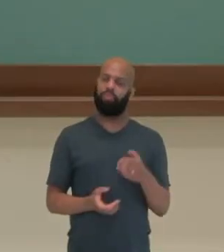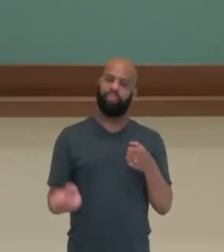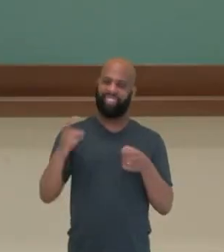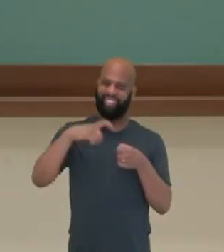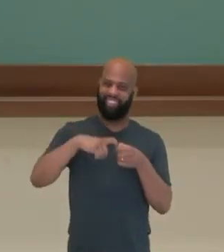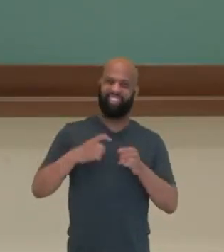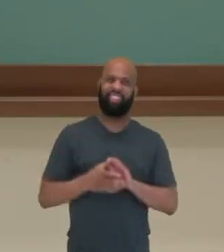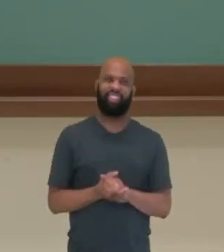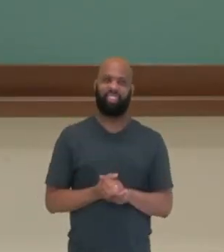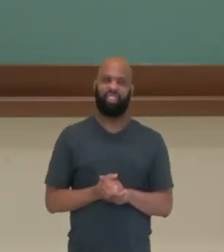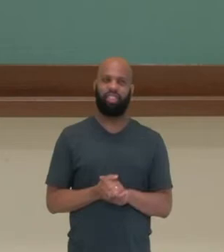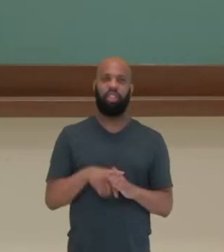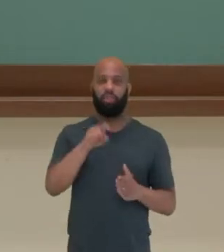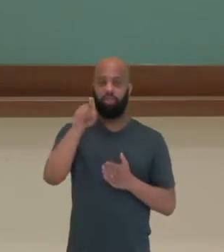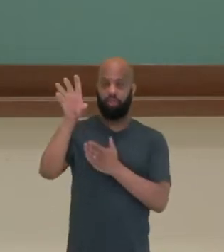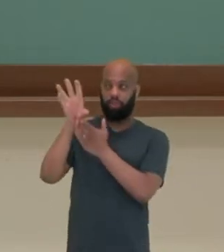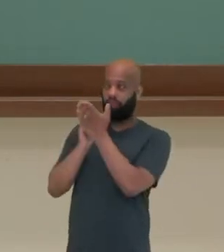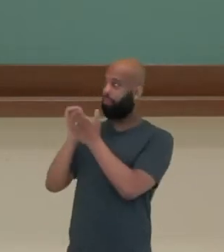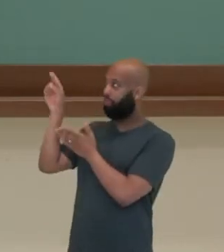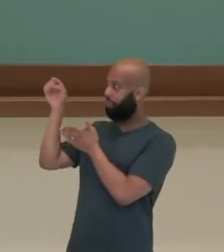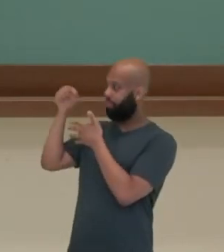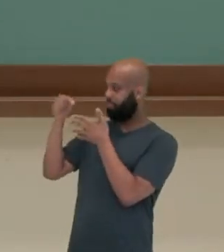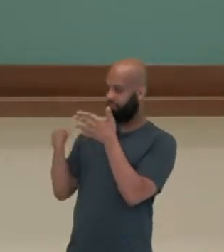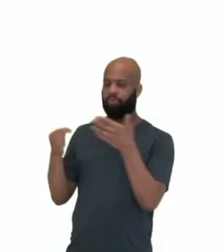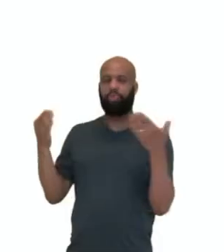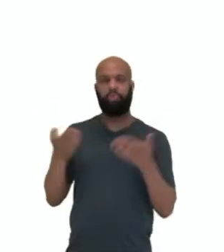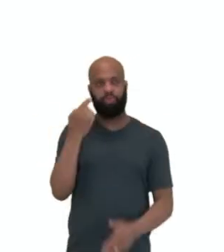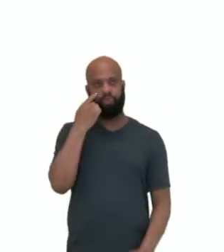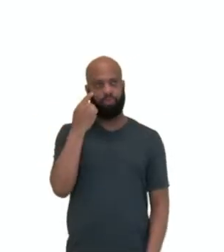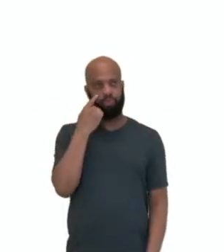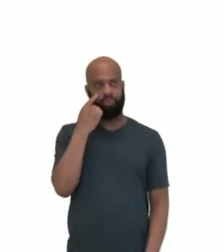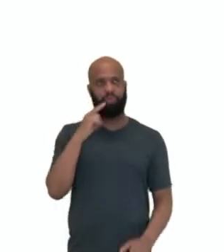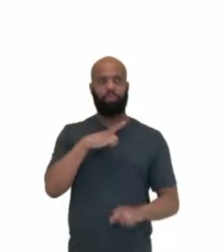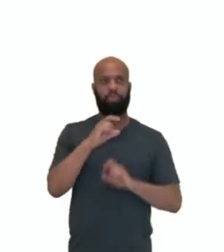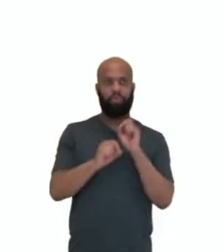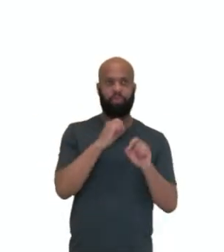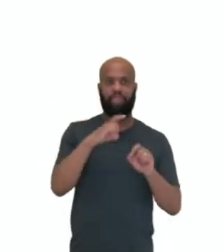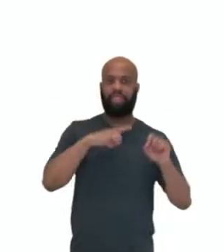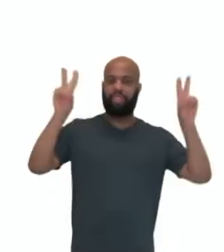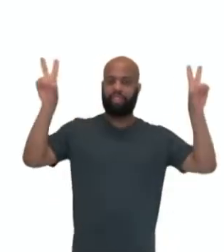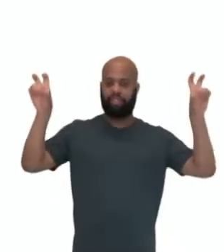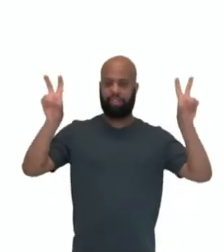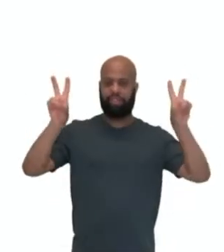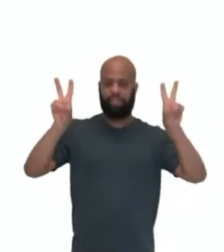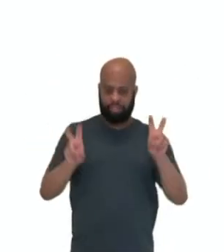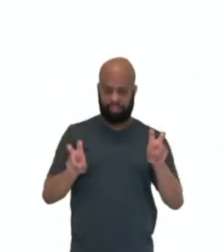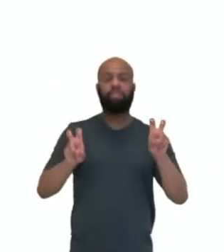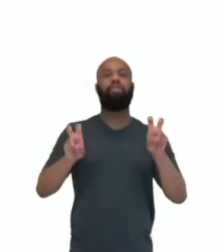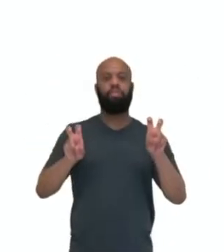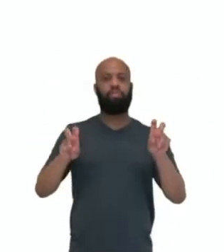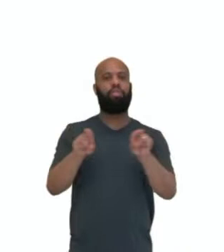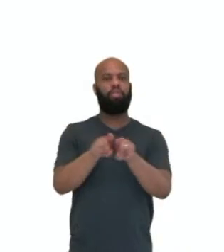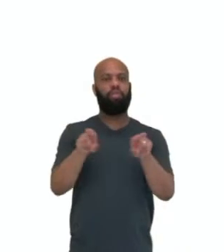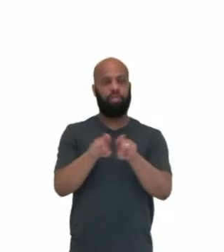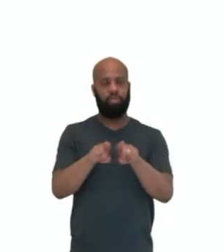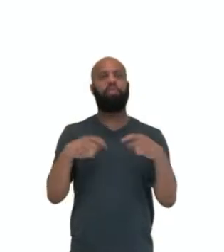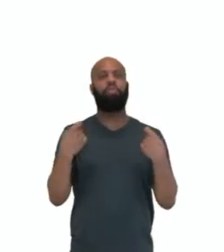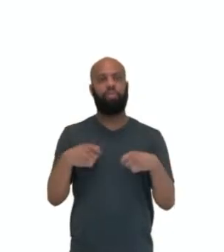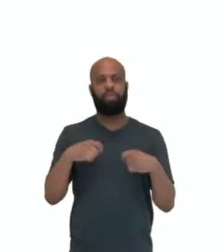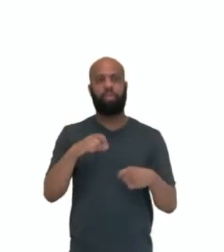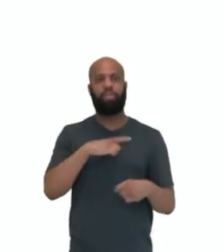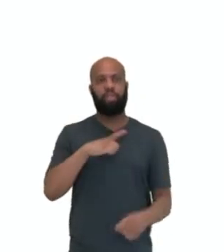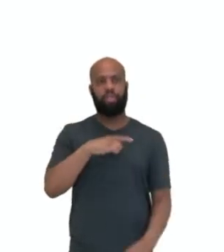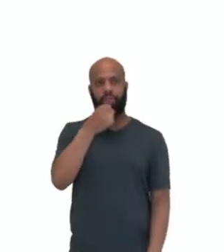Voltei. Anotou os elementos? Então vamos conferir. Manchete, título, que devem estar presentes na